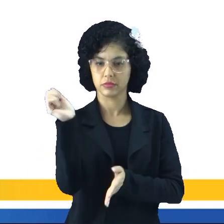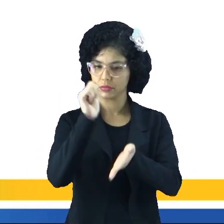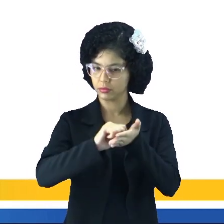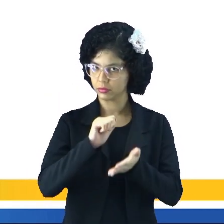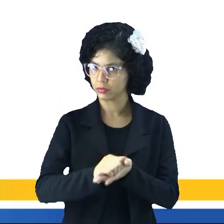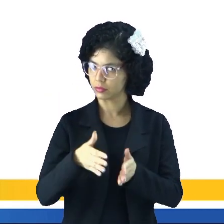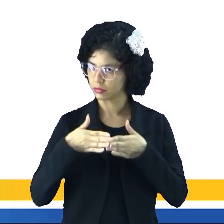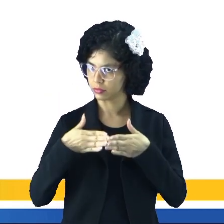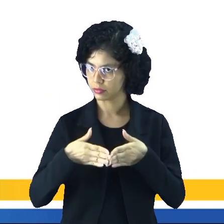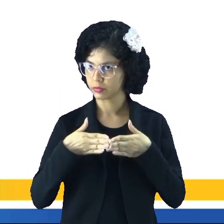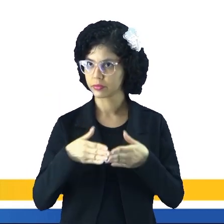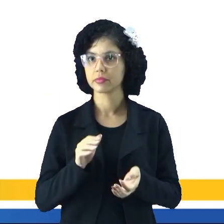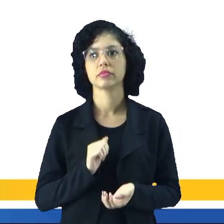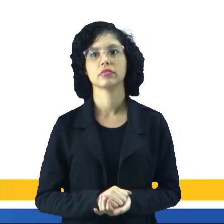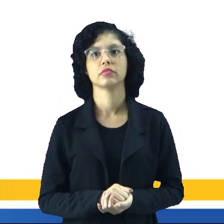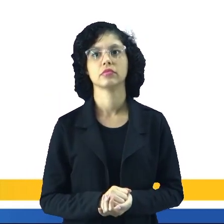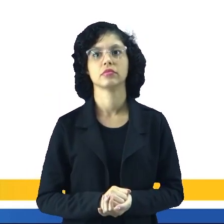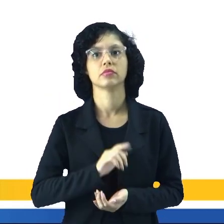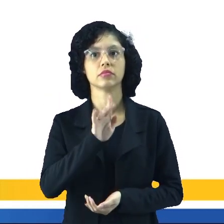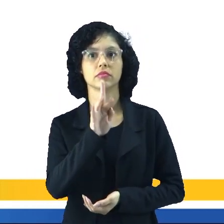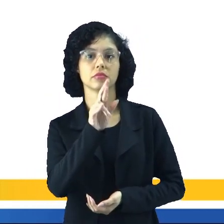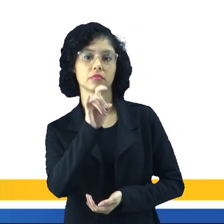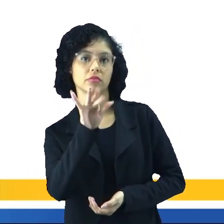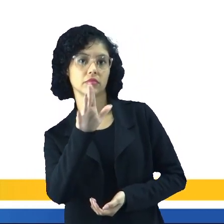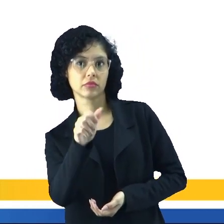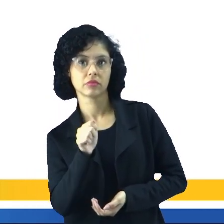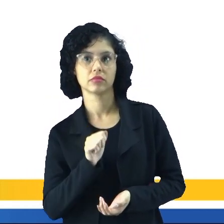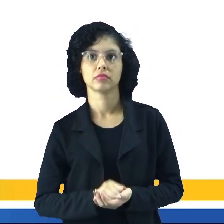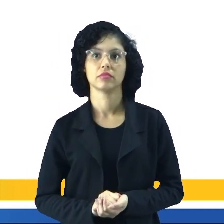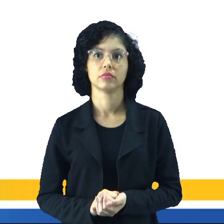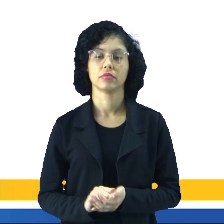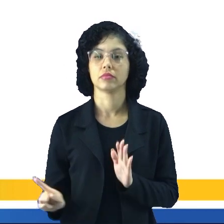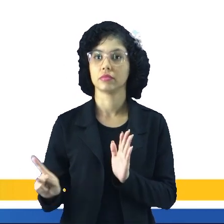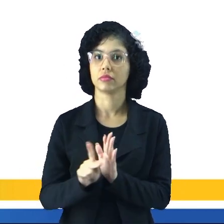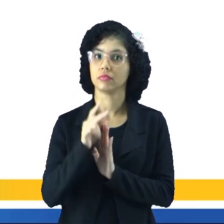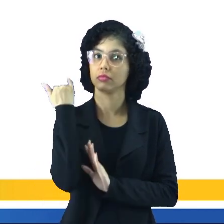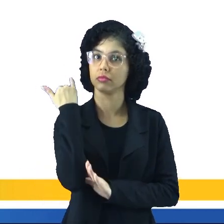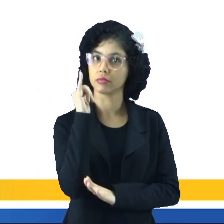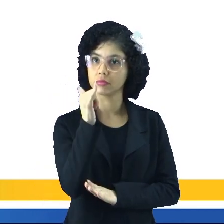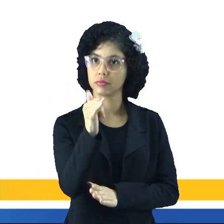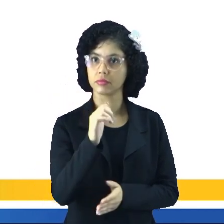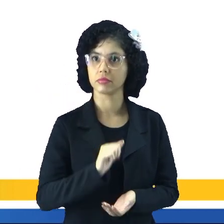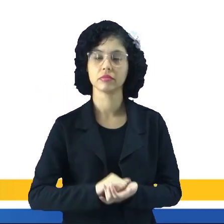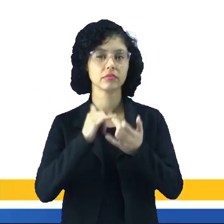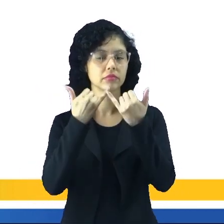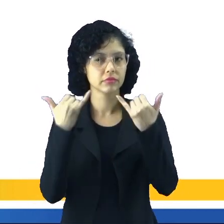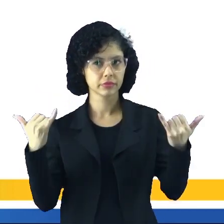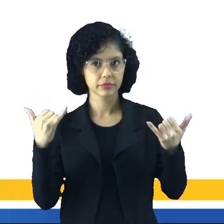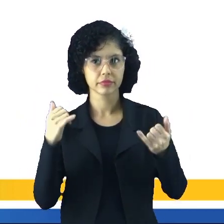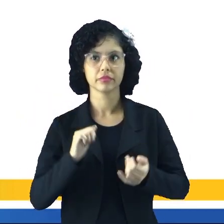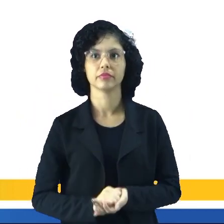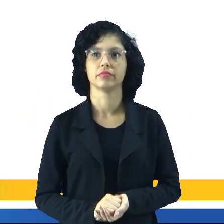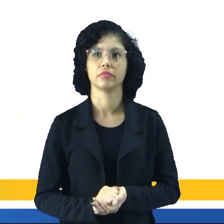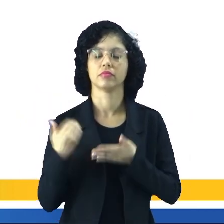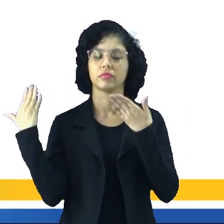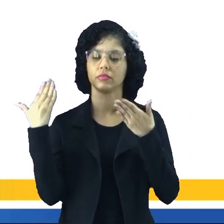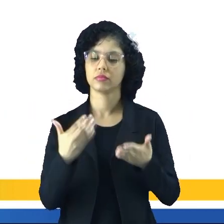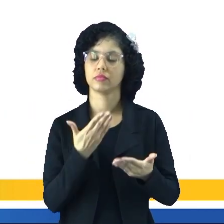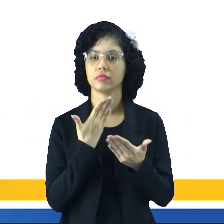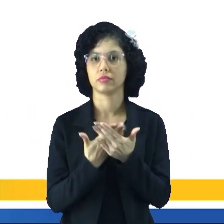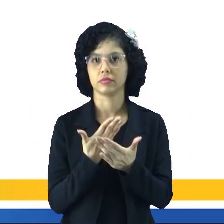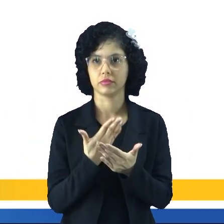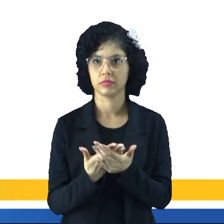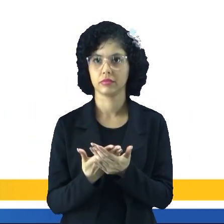Anotem por favor. A eletrostática é o ramo da elétrica ou da eletricidade, O objetivo do